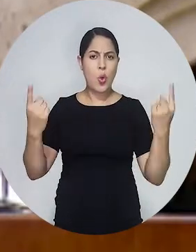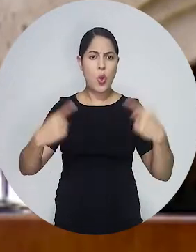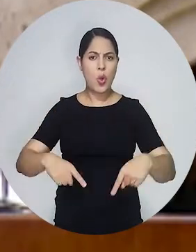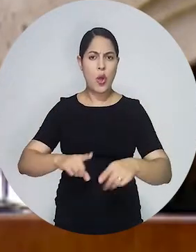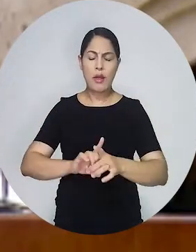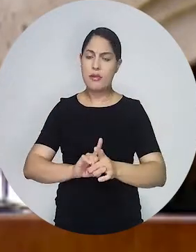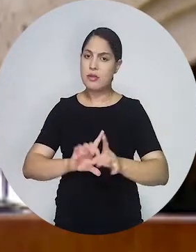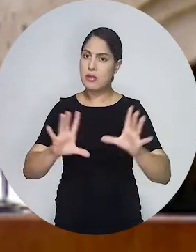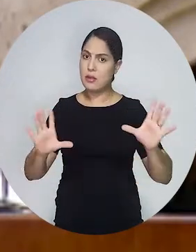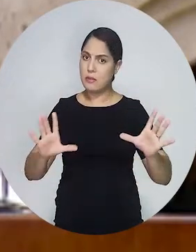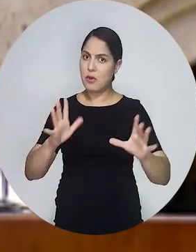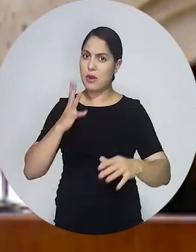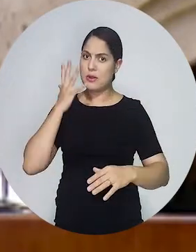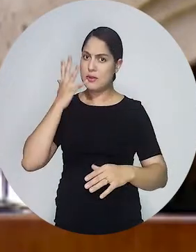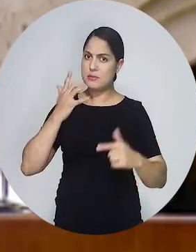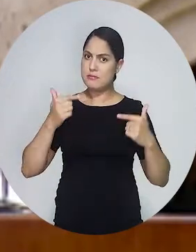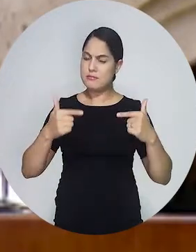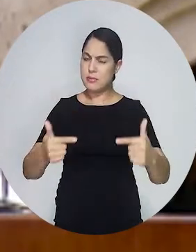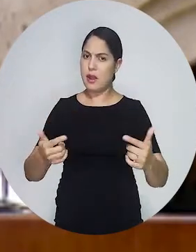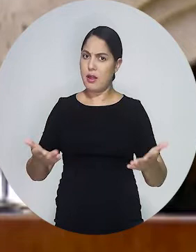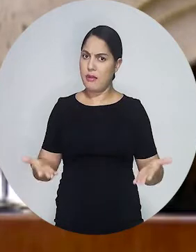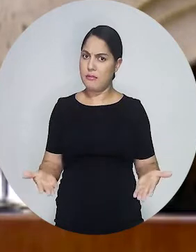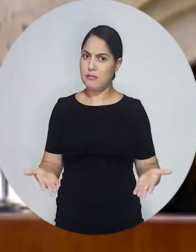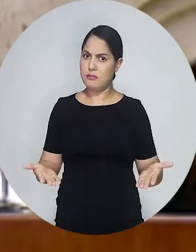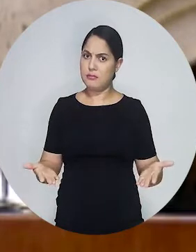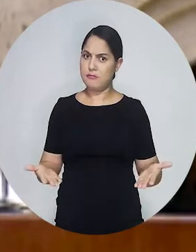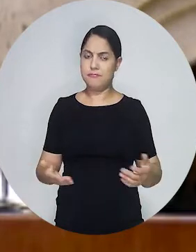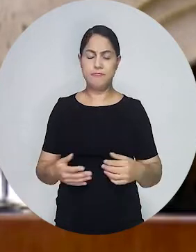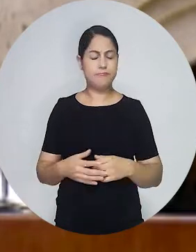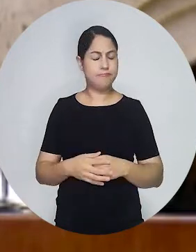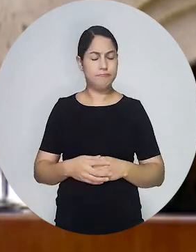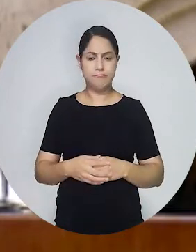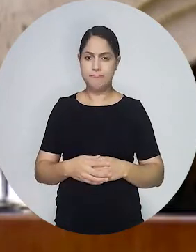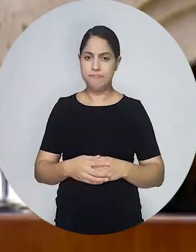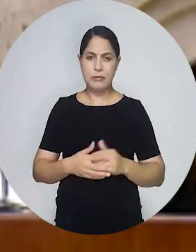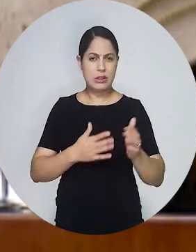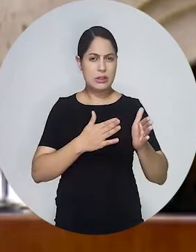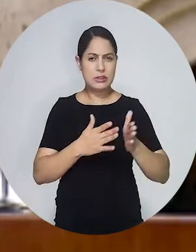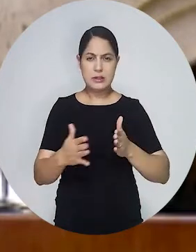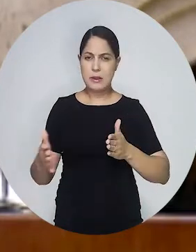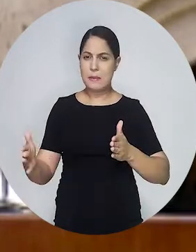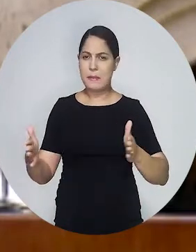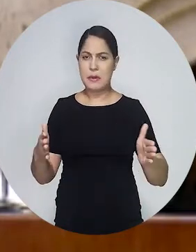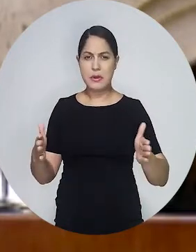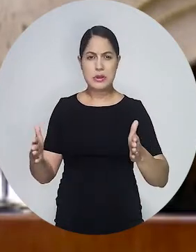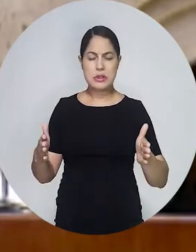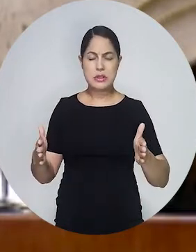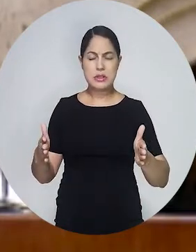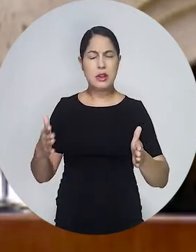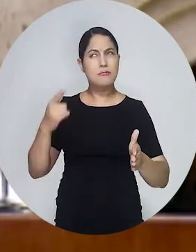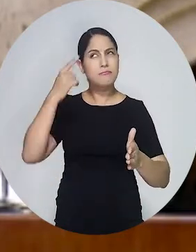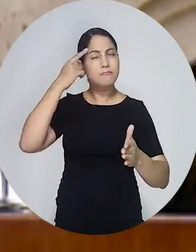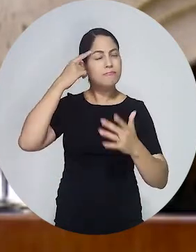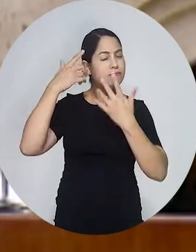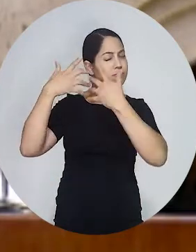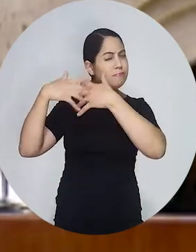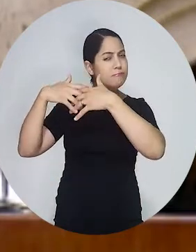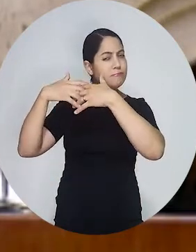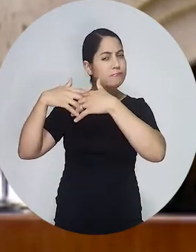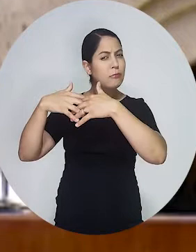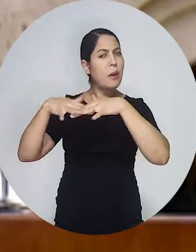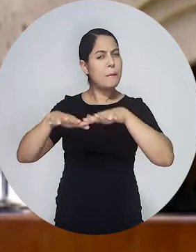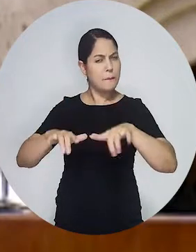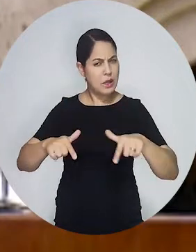por atos antidemocráticos. Nesse processo de inflexão e de